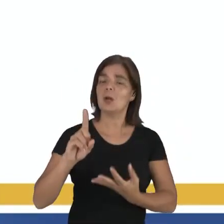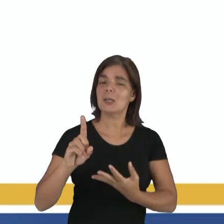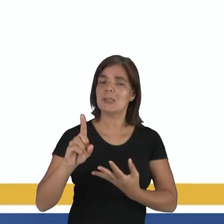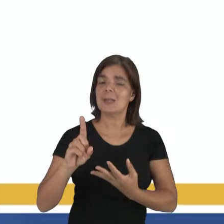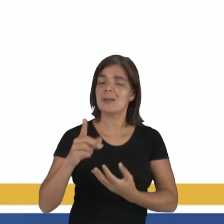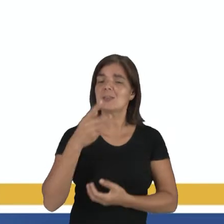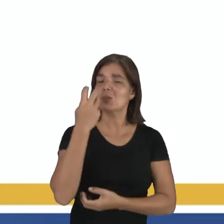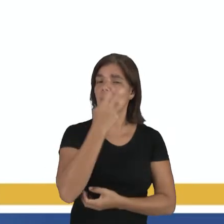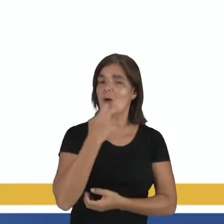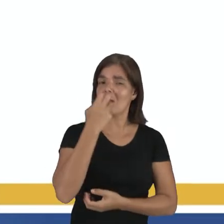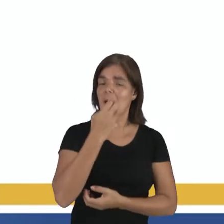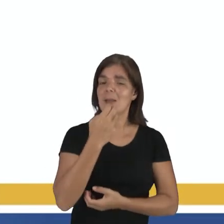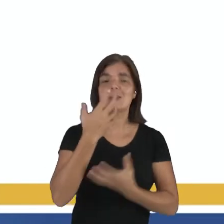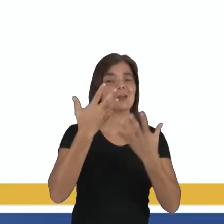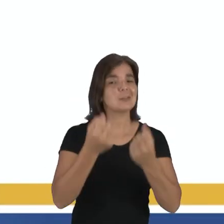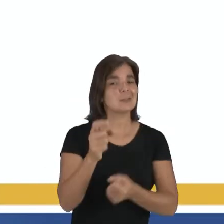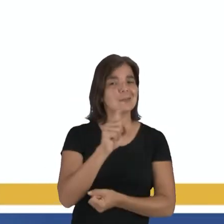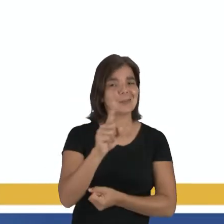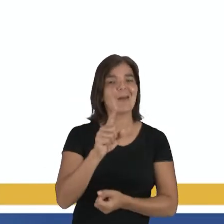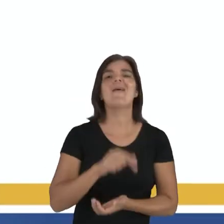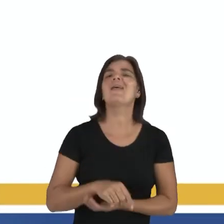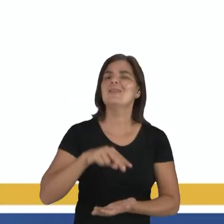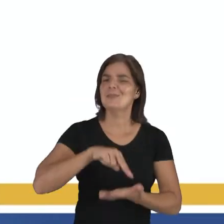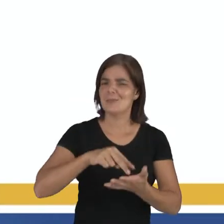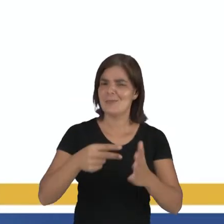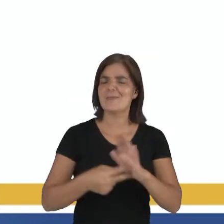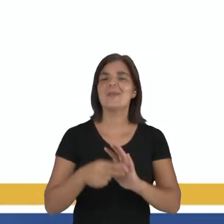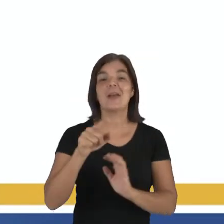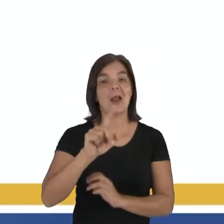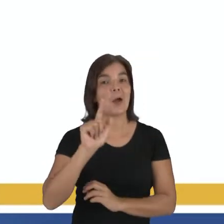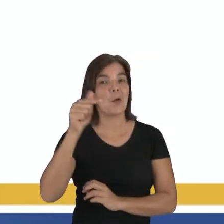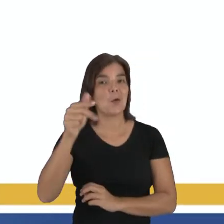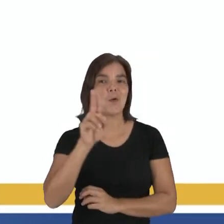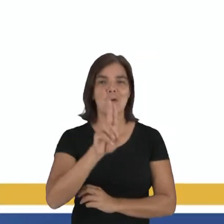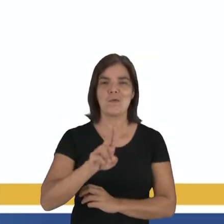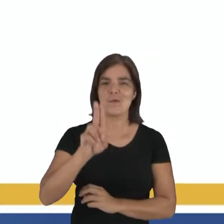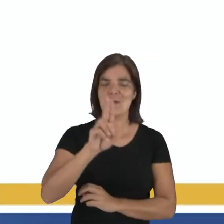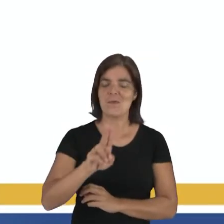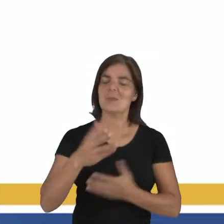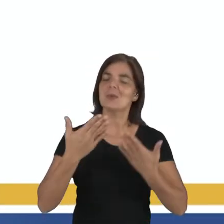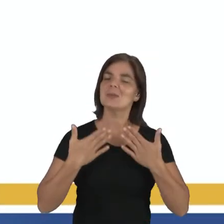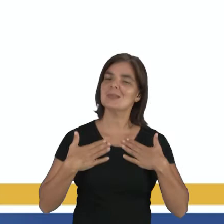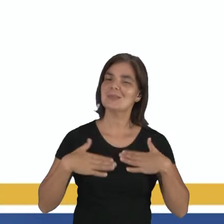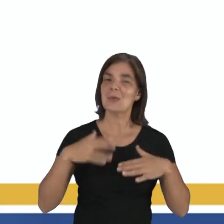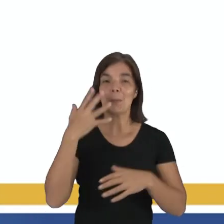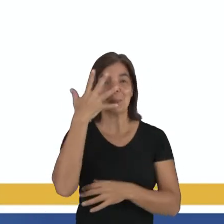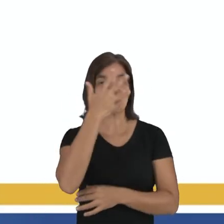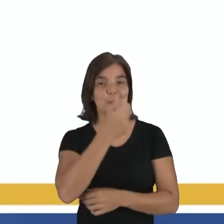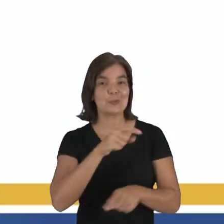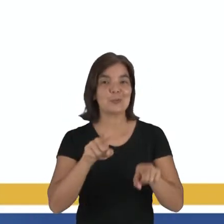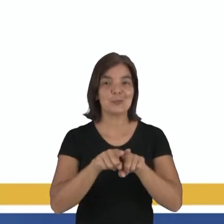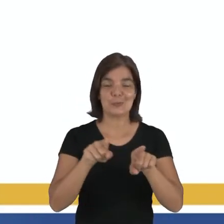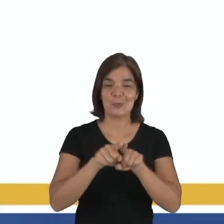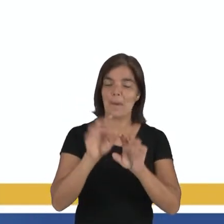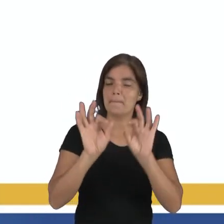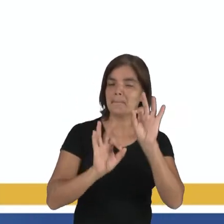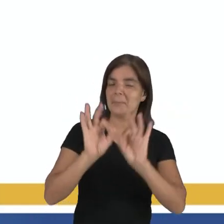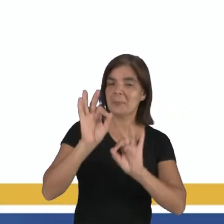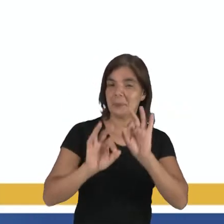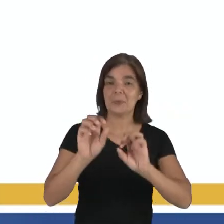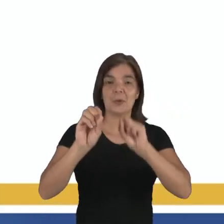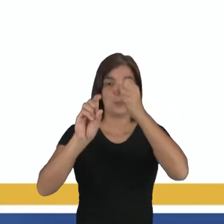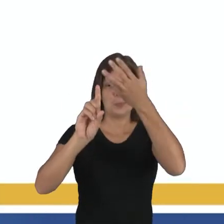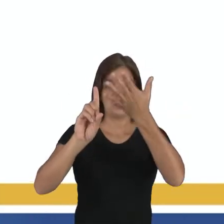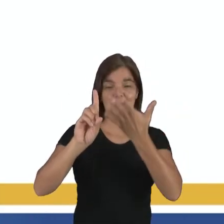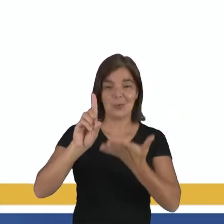não autorizadas. Ela é fofoqueira, só que ela utilizou um termo mais suave. Produtora de biografias